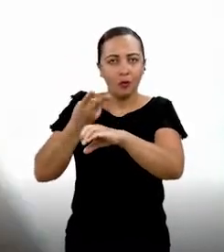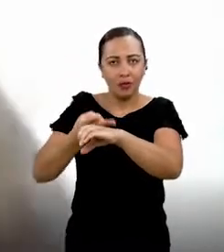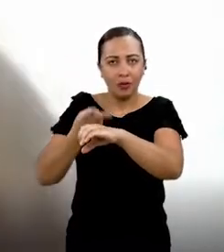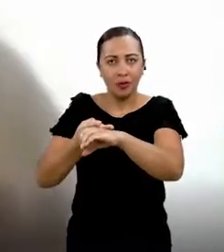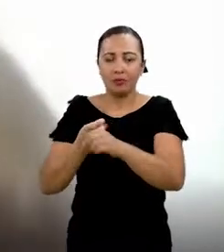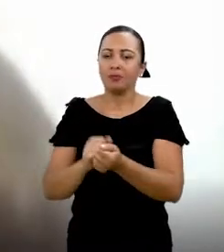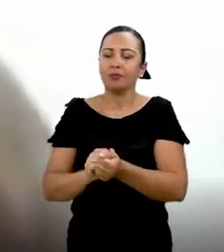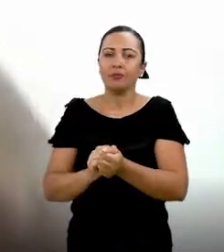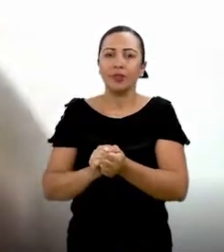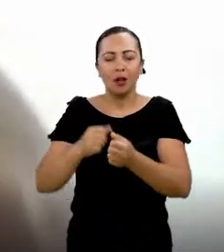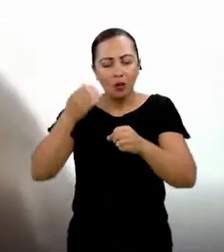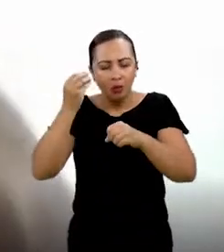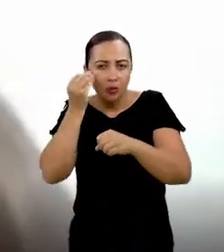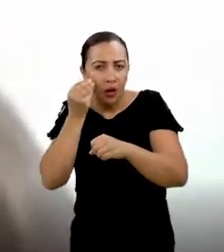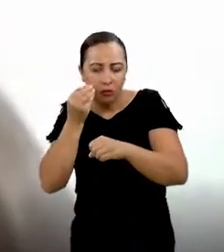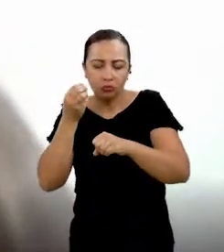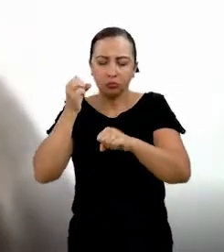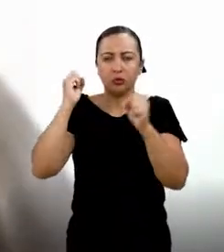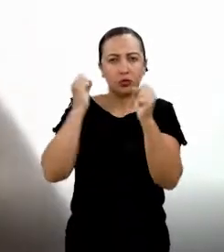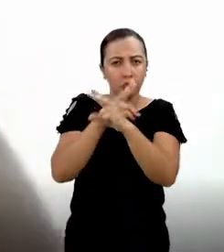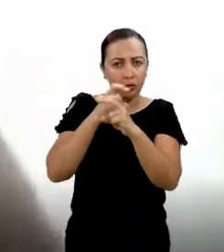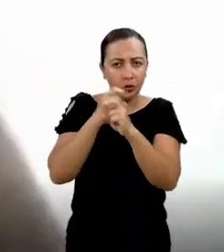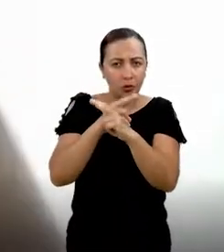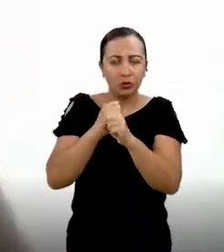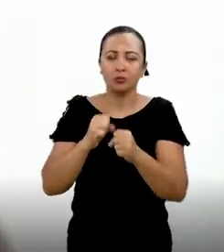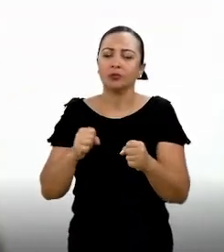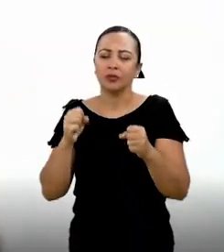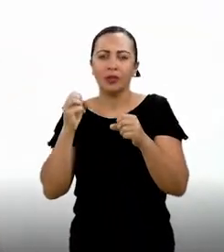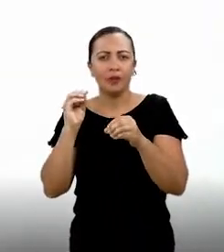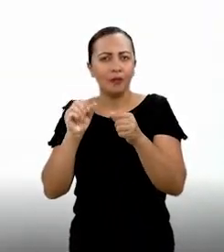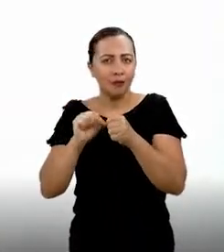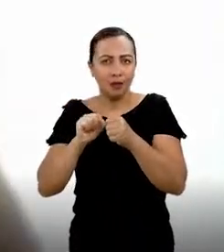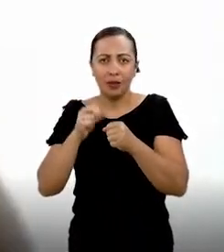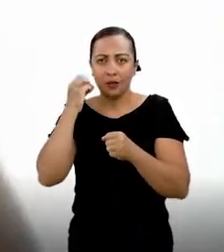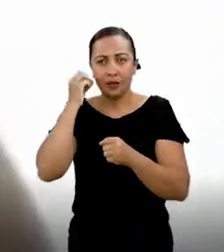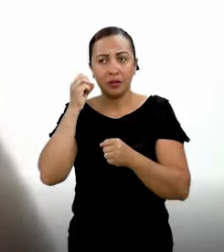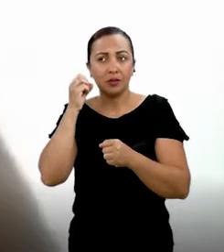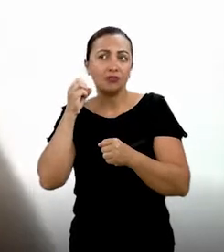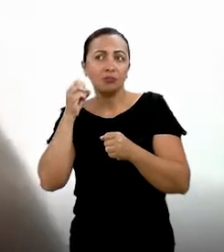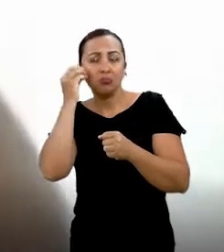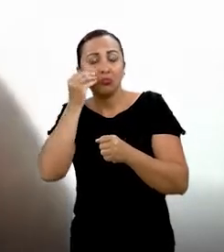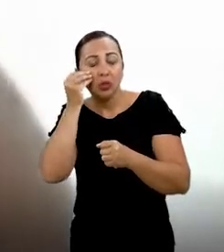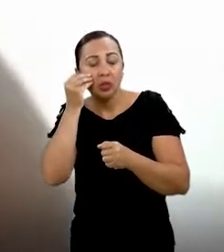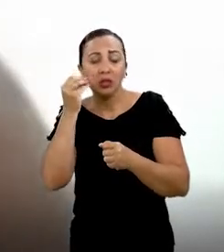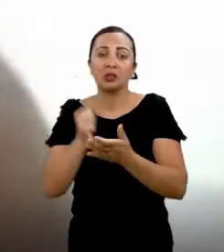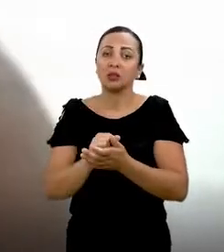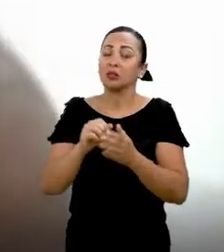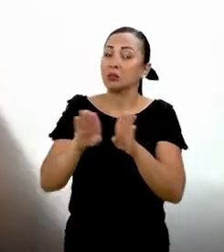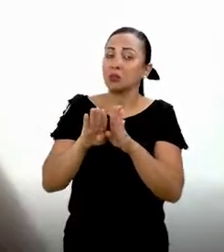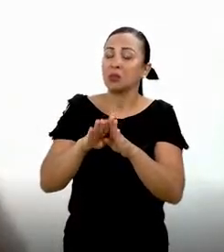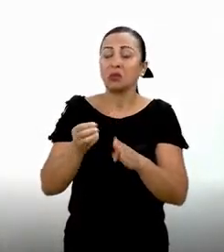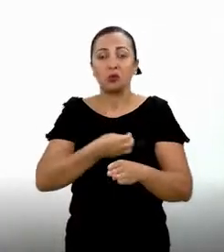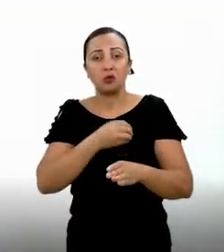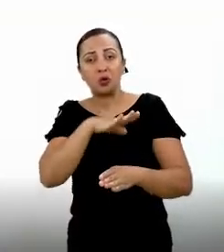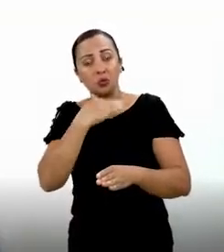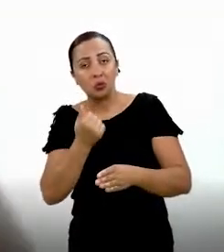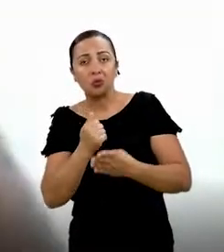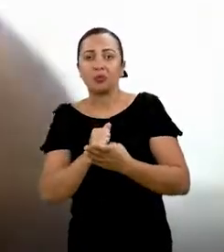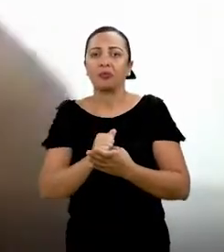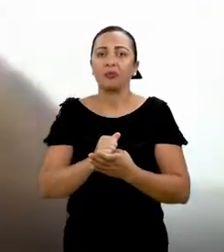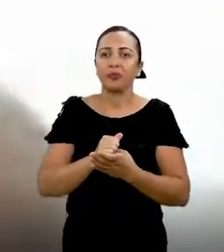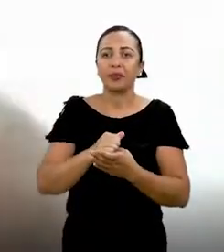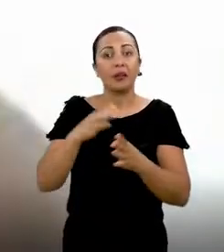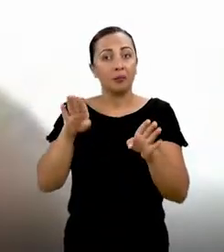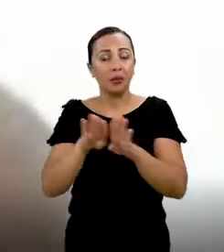toxicidade, fizemos testes de letalidade, fizemos testes fitoquímicos